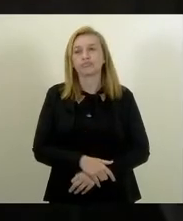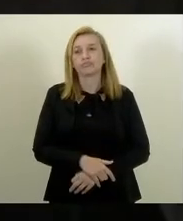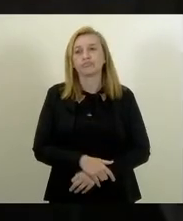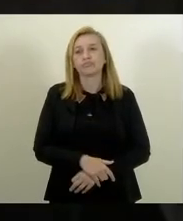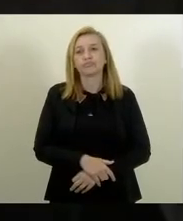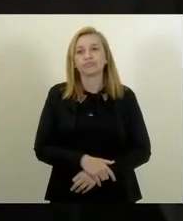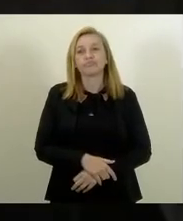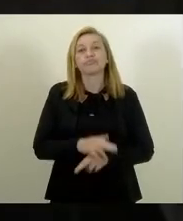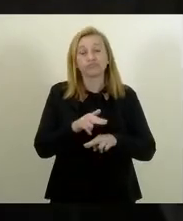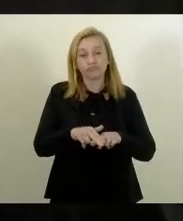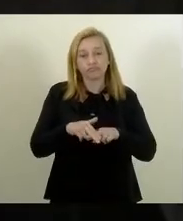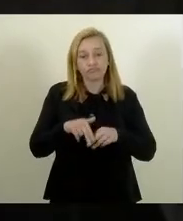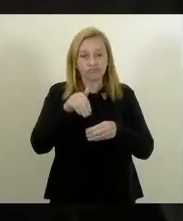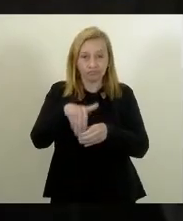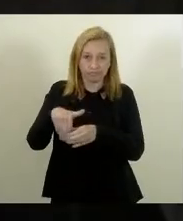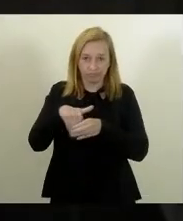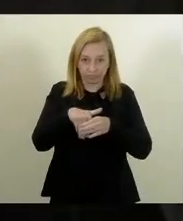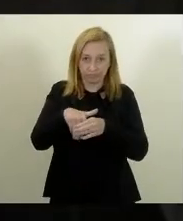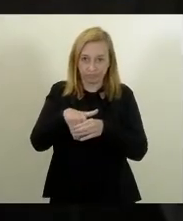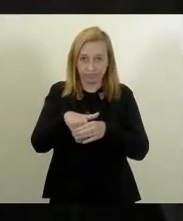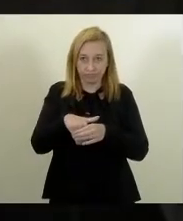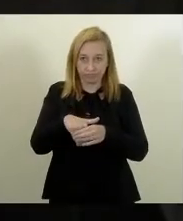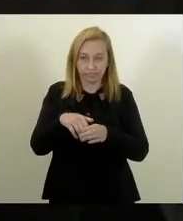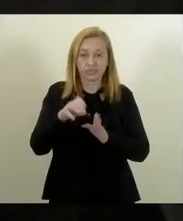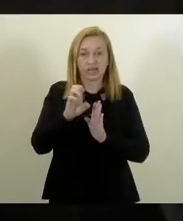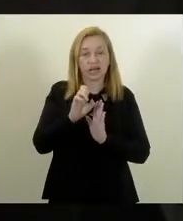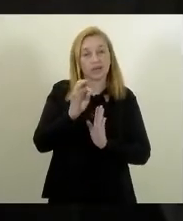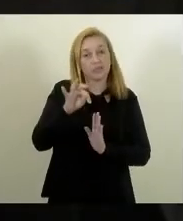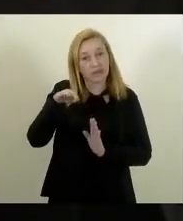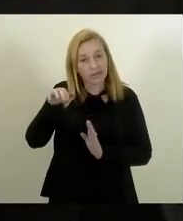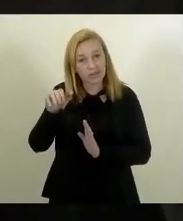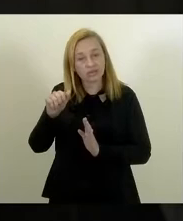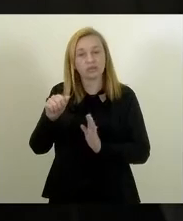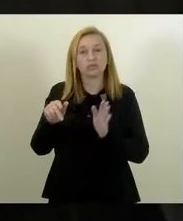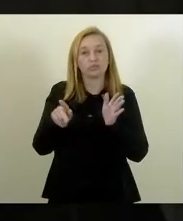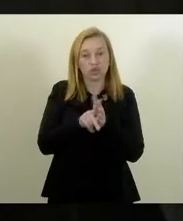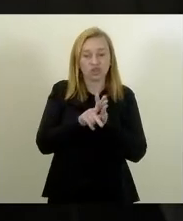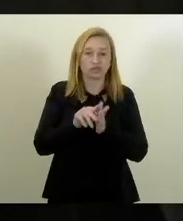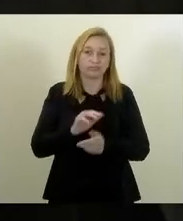as razões do voto, a ementa desse projeto.